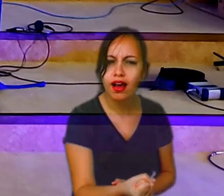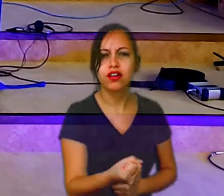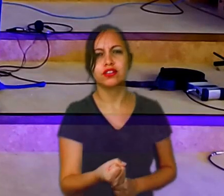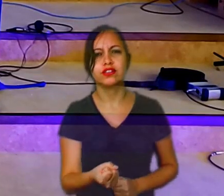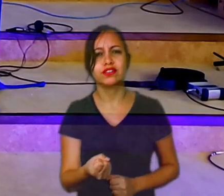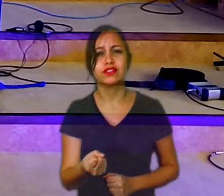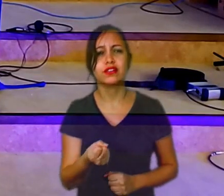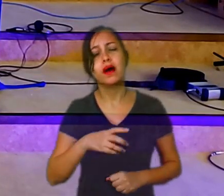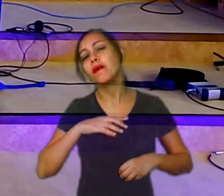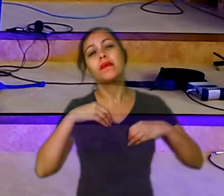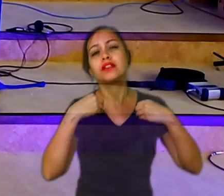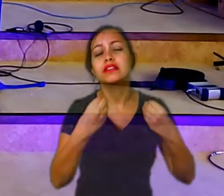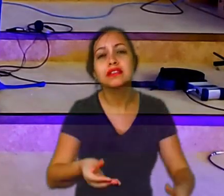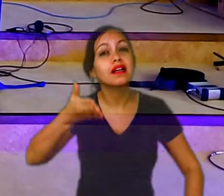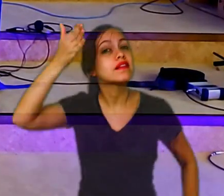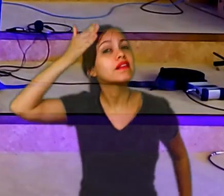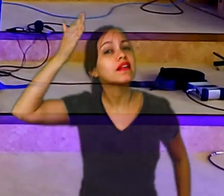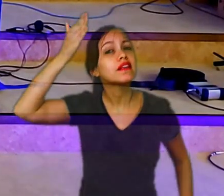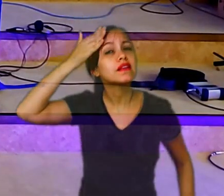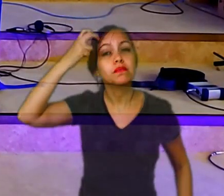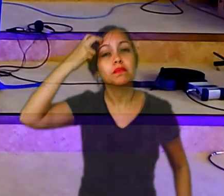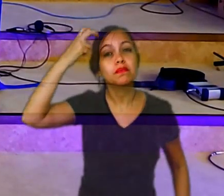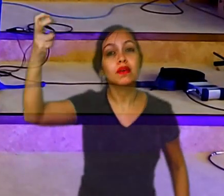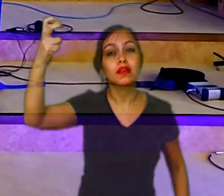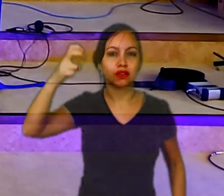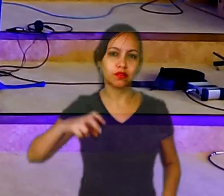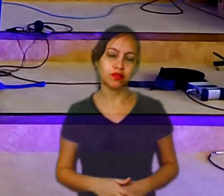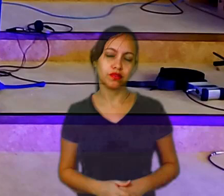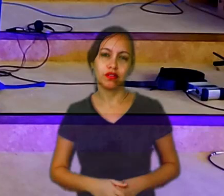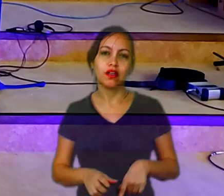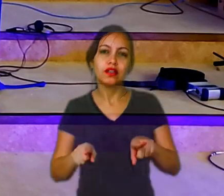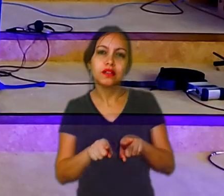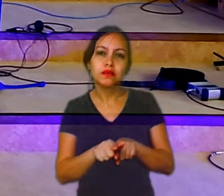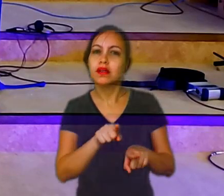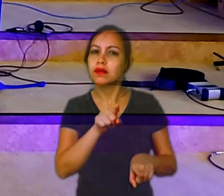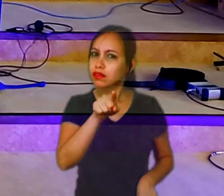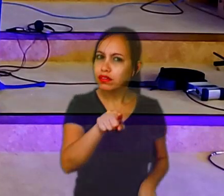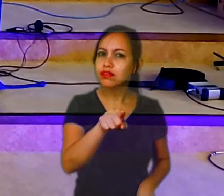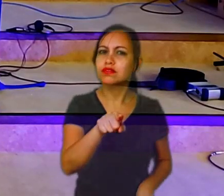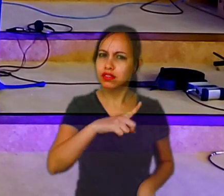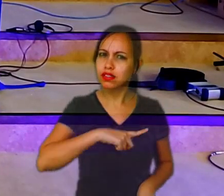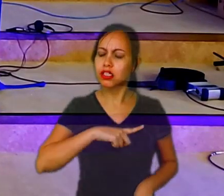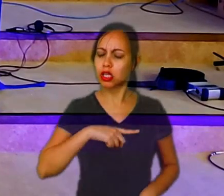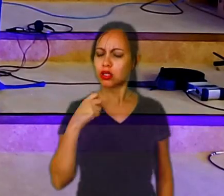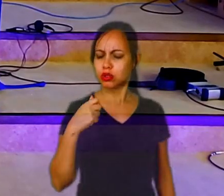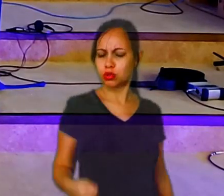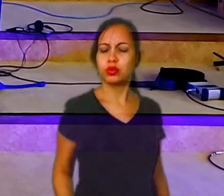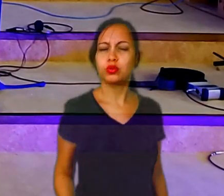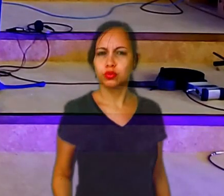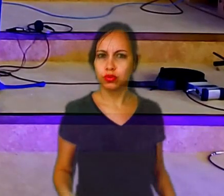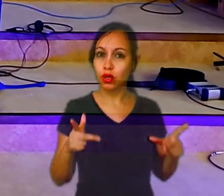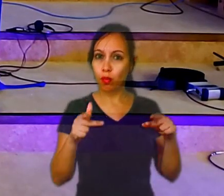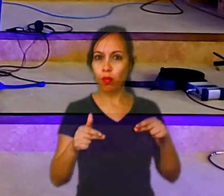coragem, para lhe dar discernimento, sabedoria, para que você tome a verdadeira posição como